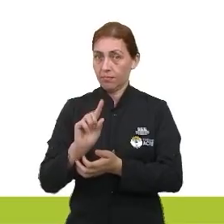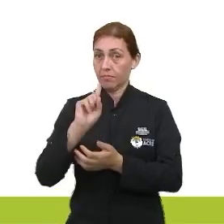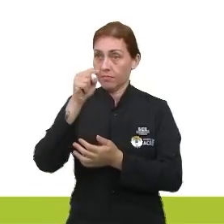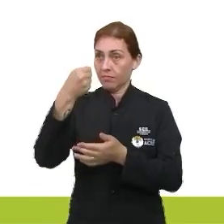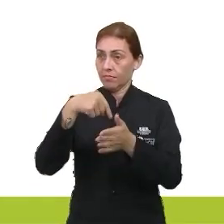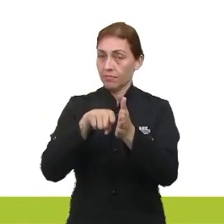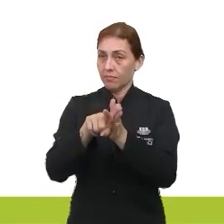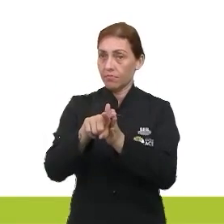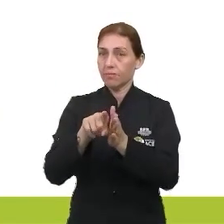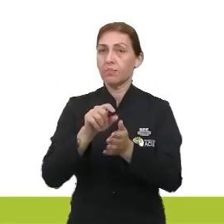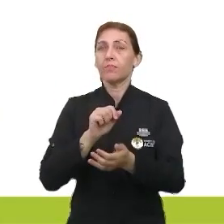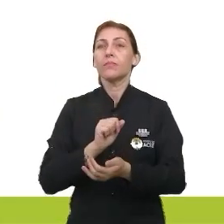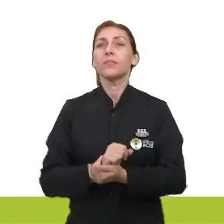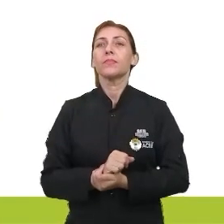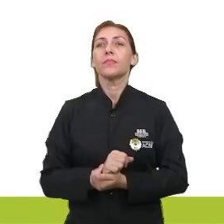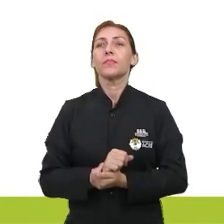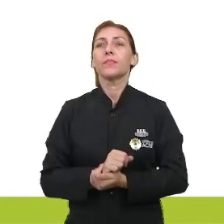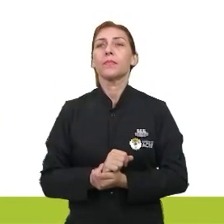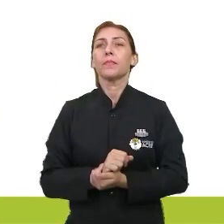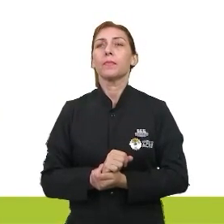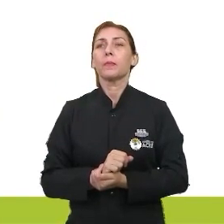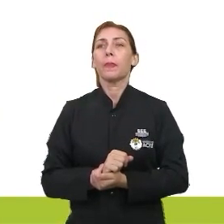Próxima questão aí.